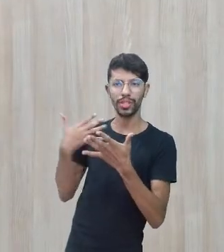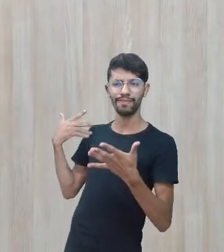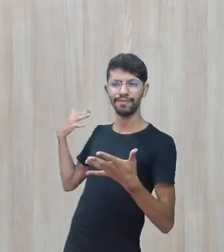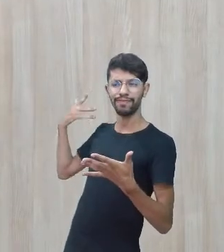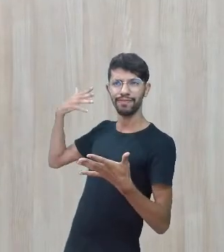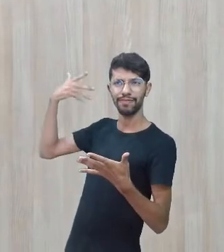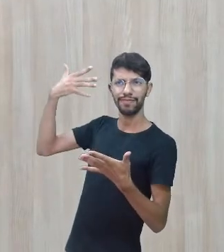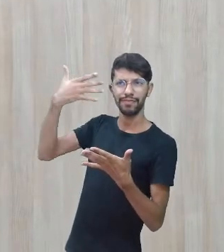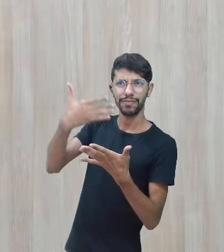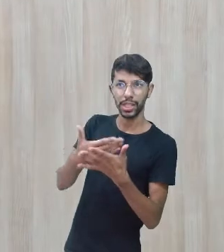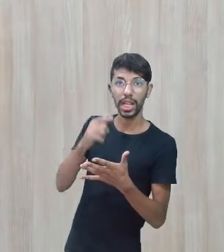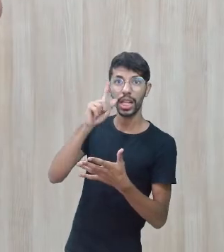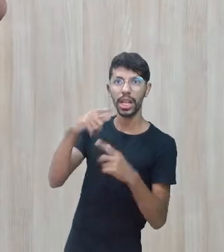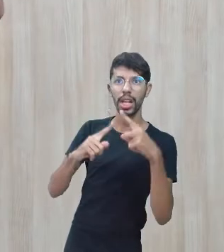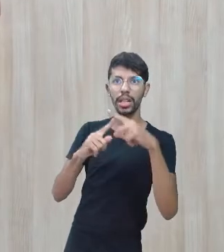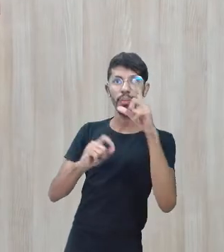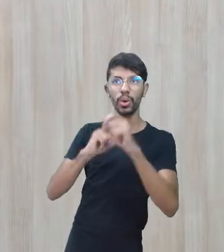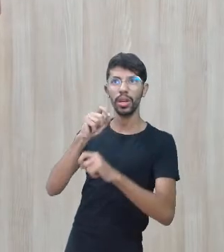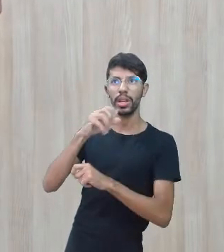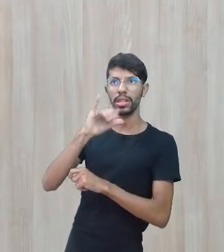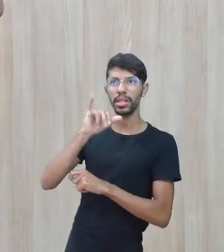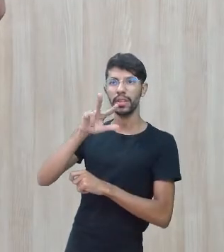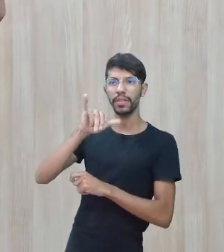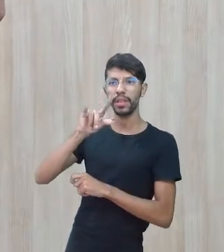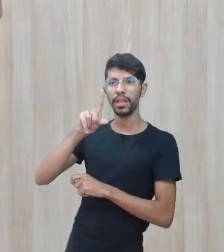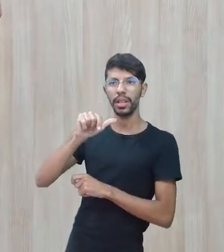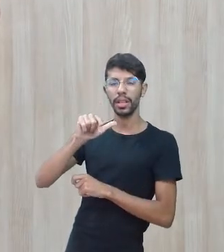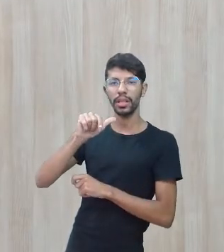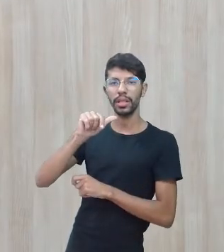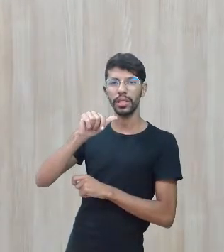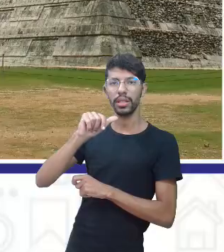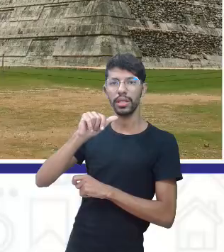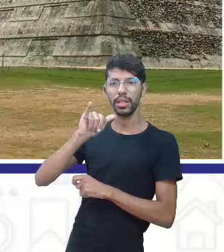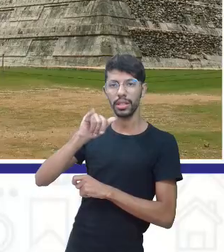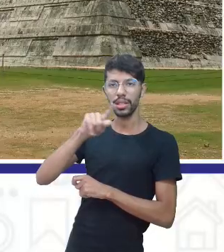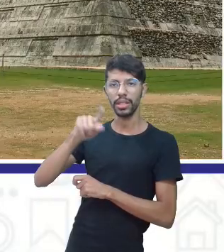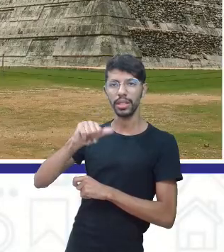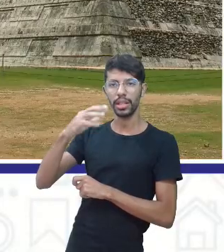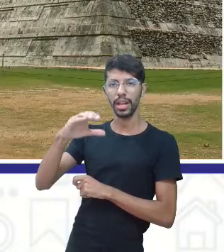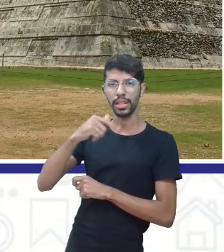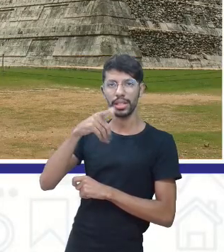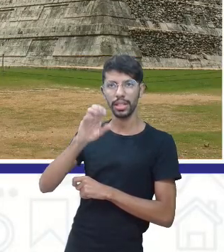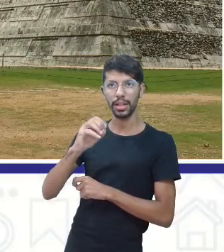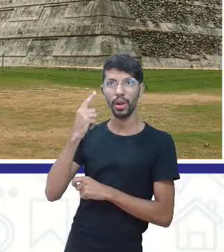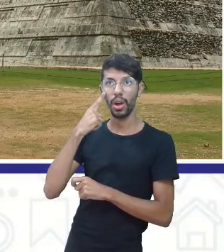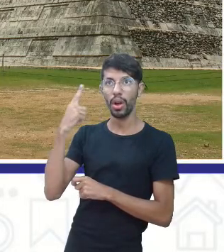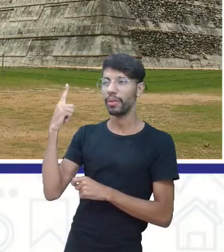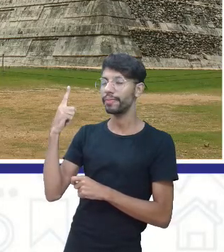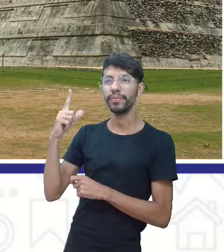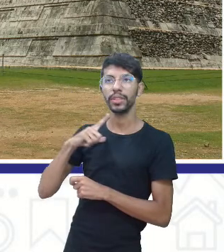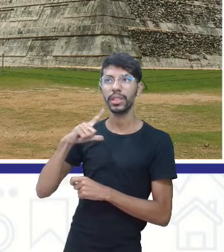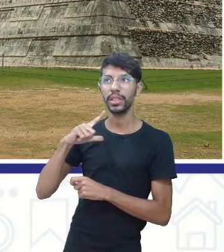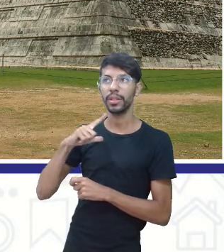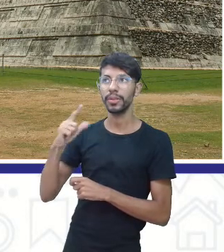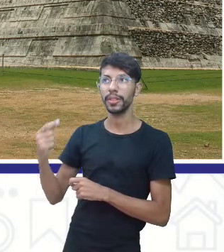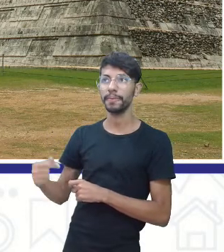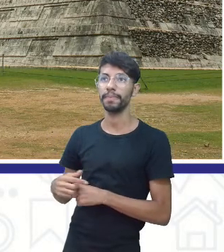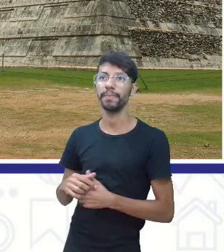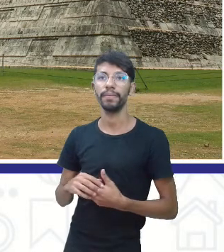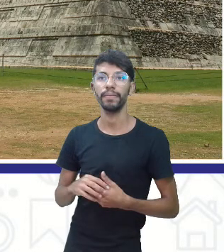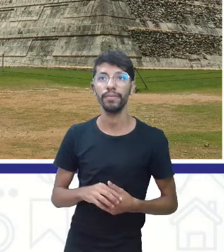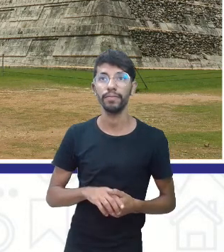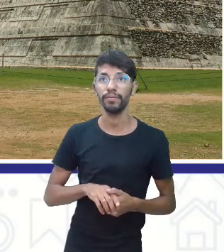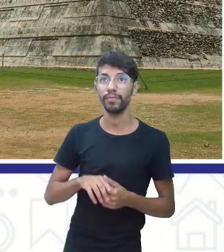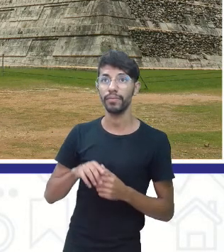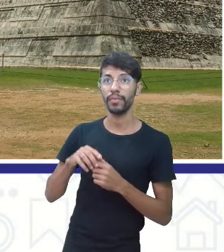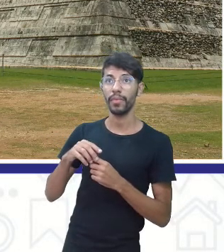se refere como civilização. Então, a gente tem no canto aí, né, da tela de vocês, no caso vocês estão no canto esquerdo da tela de vocês